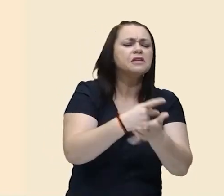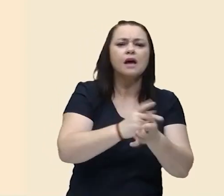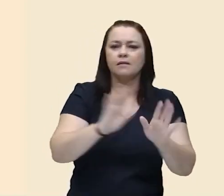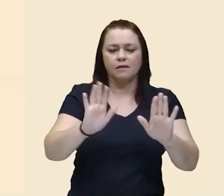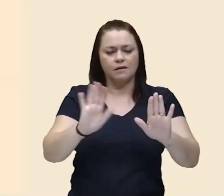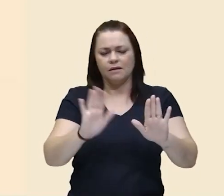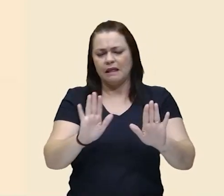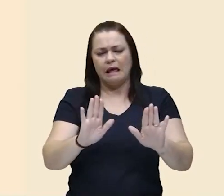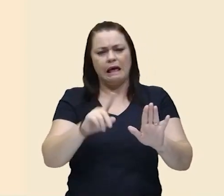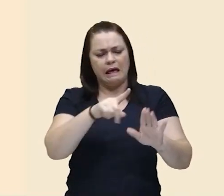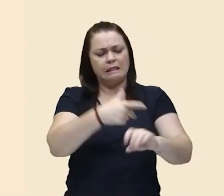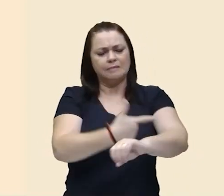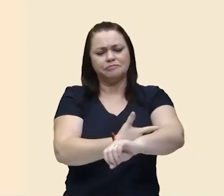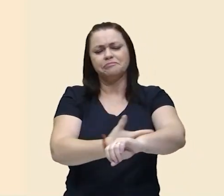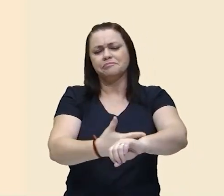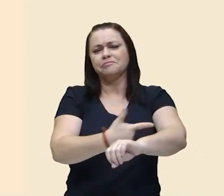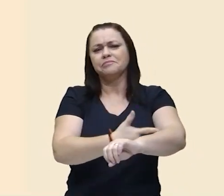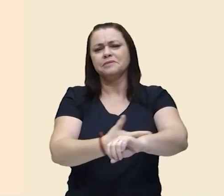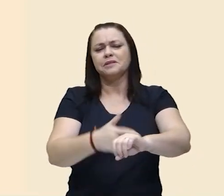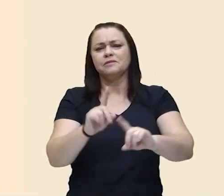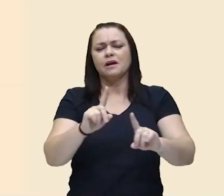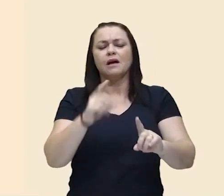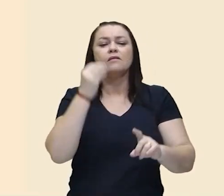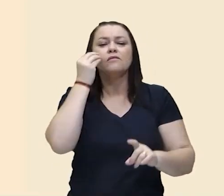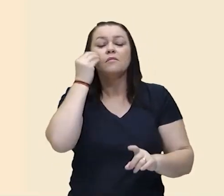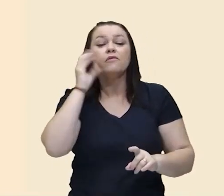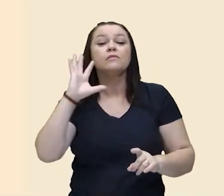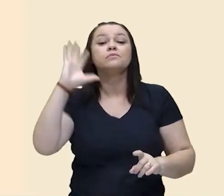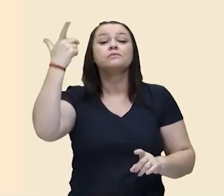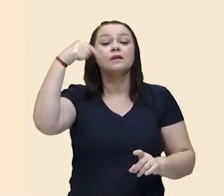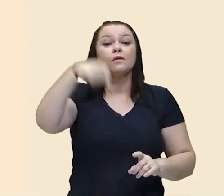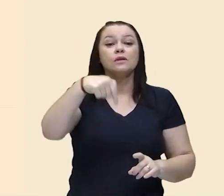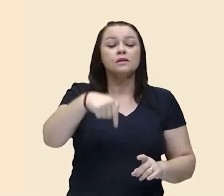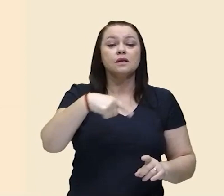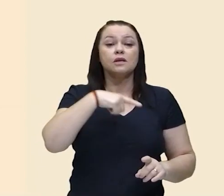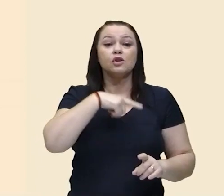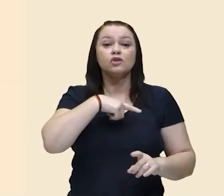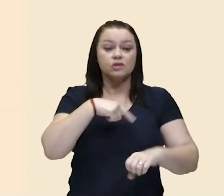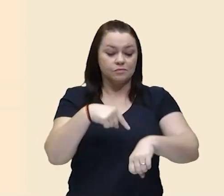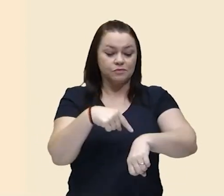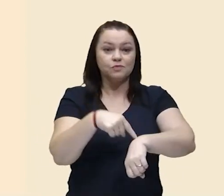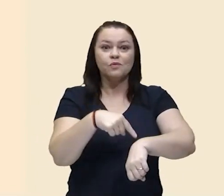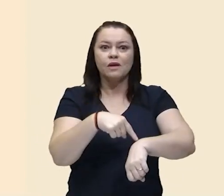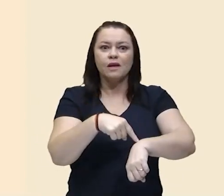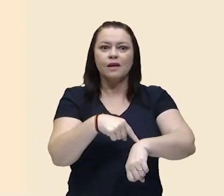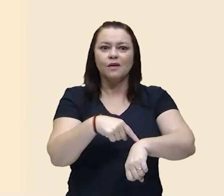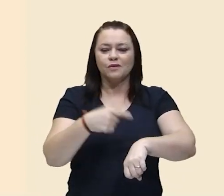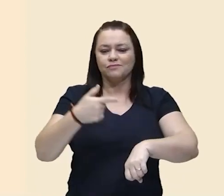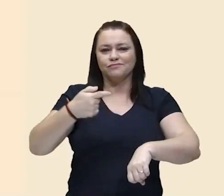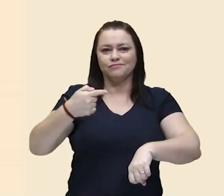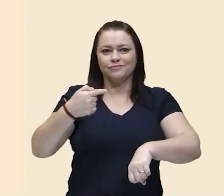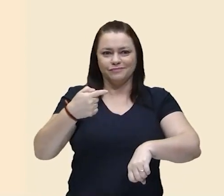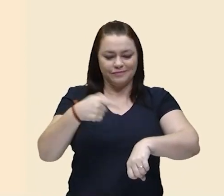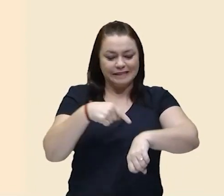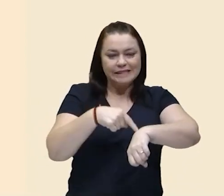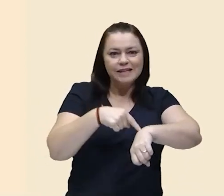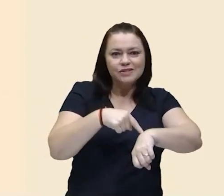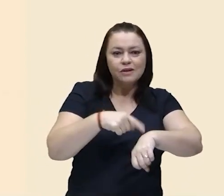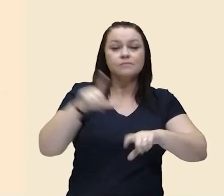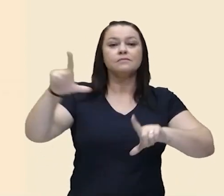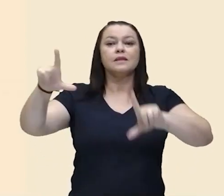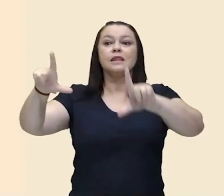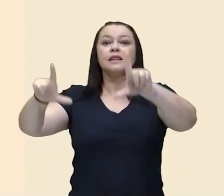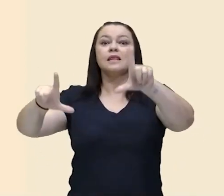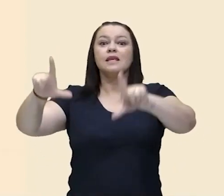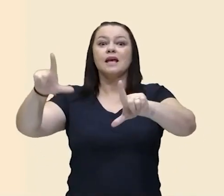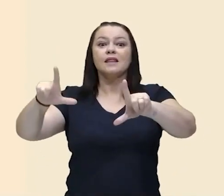não aprontou nada. Bora ver o que está acontecendo aqui. Nós temos o quê? Um relógio que está indicando o quê? 7 horas. E a TV, que